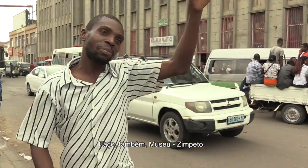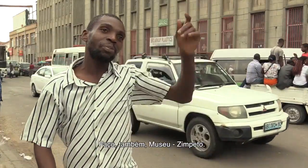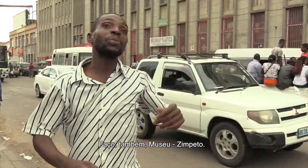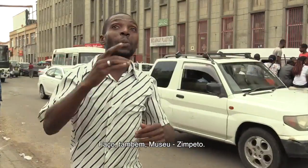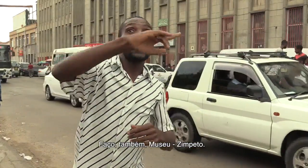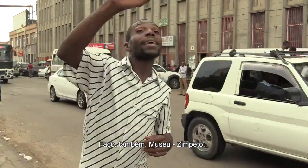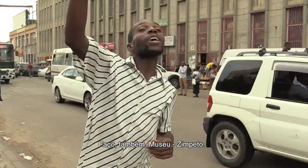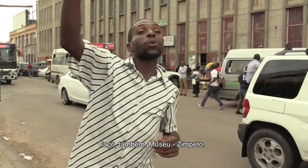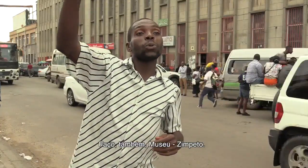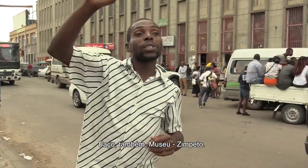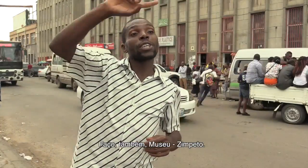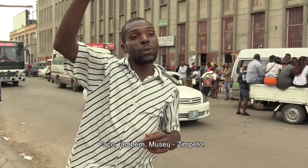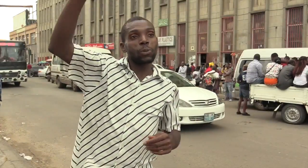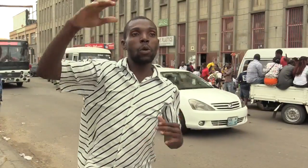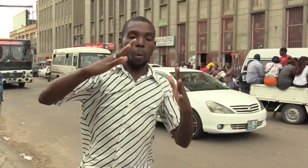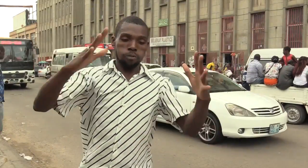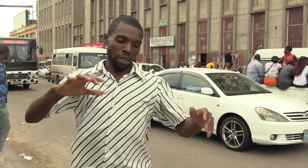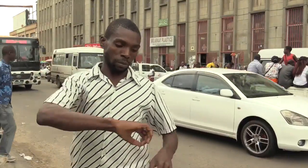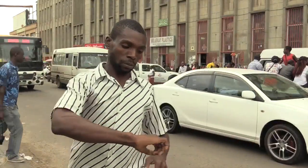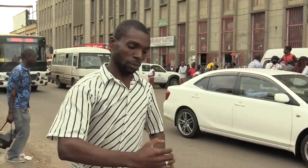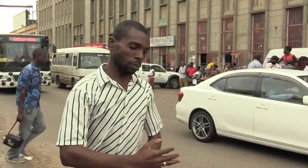Faço museus em Petro também.